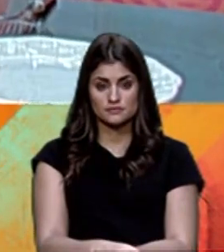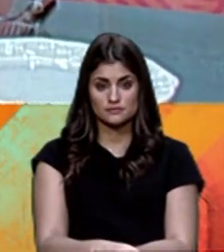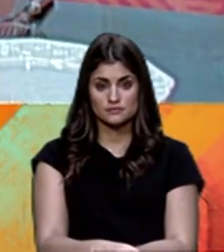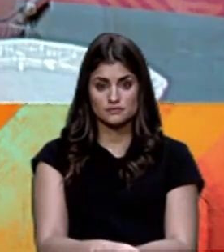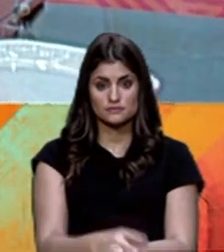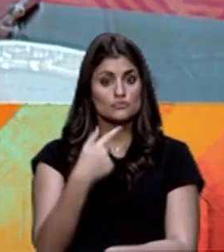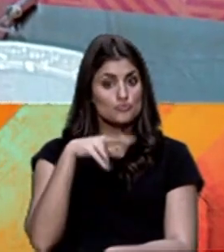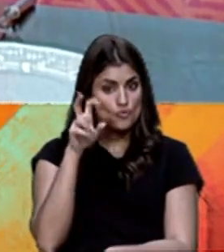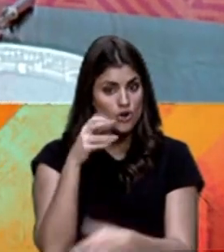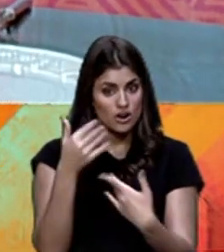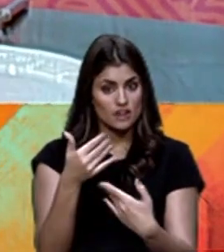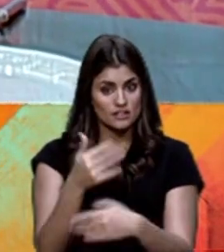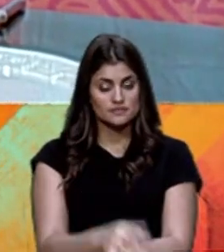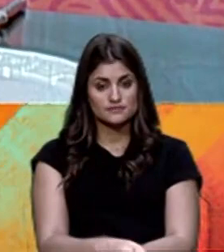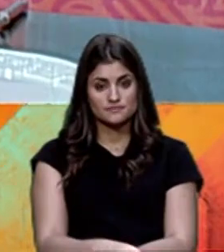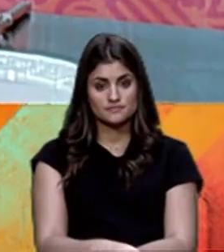Estás-me a ouvir, não estás?